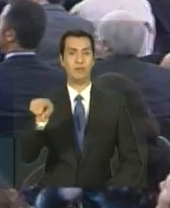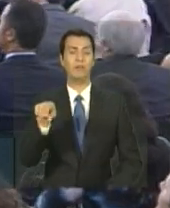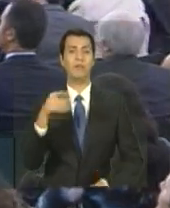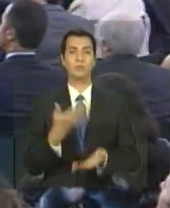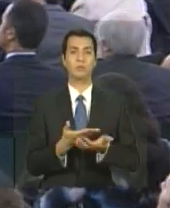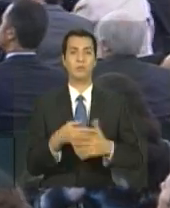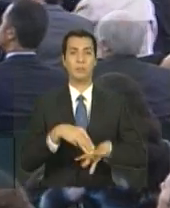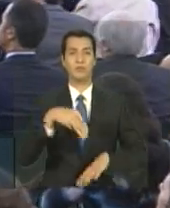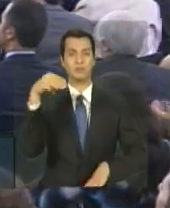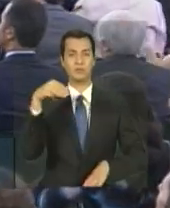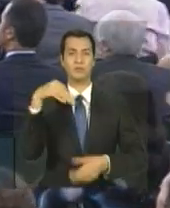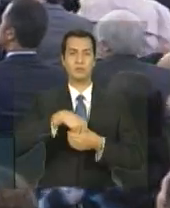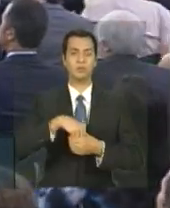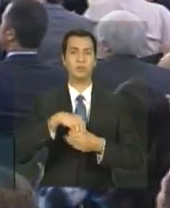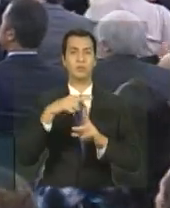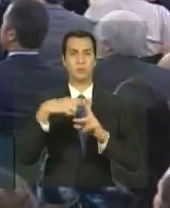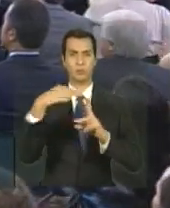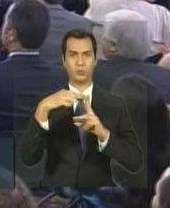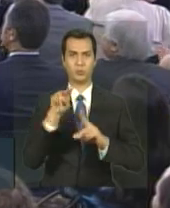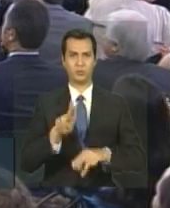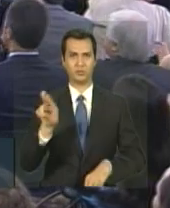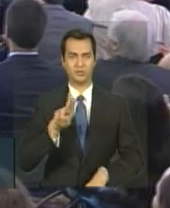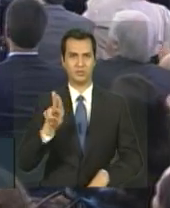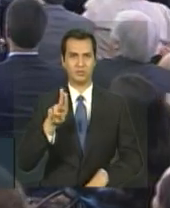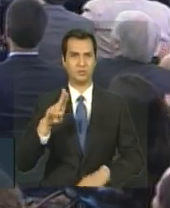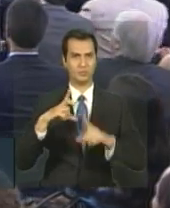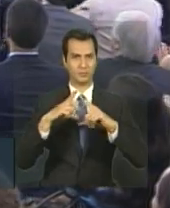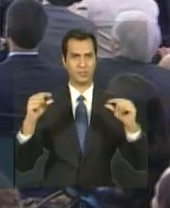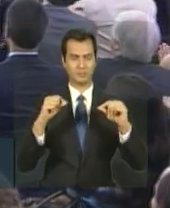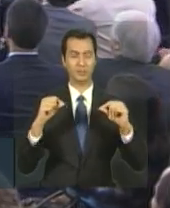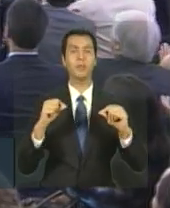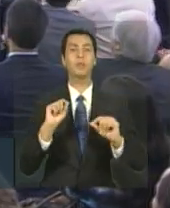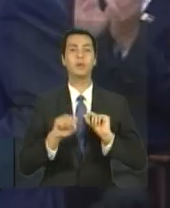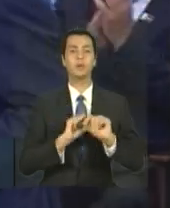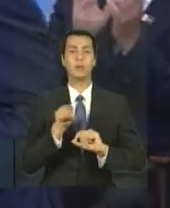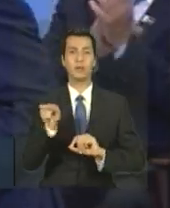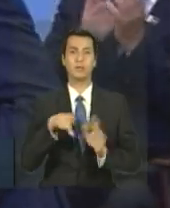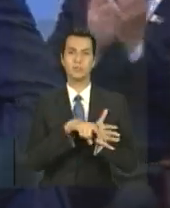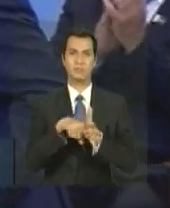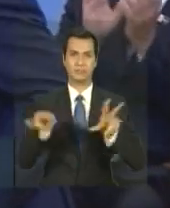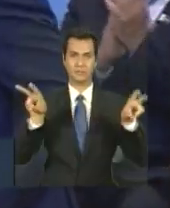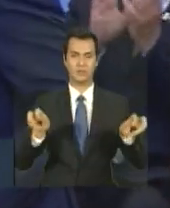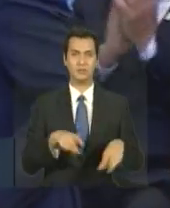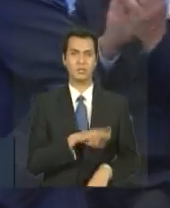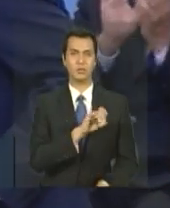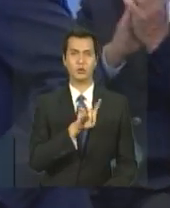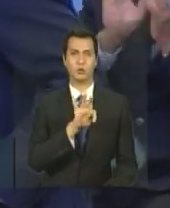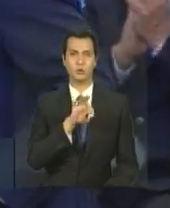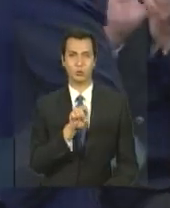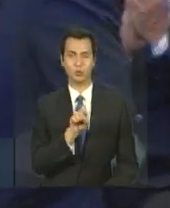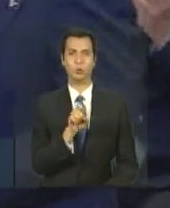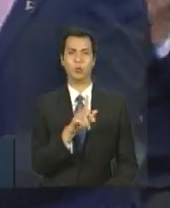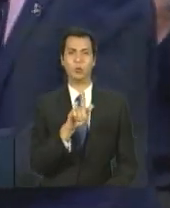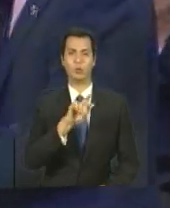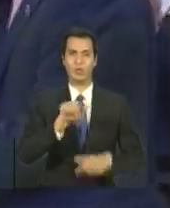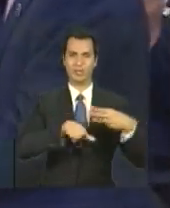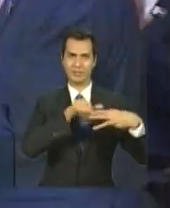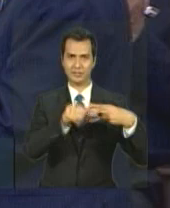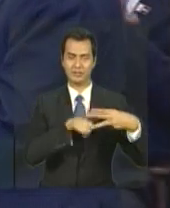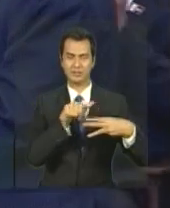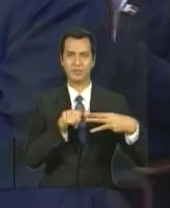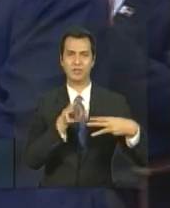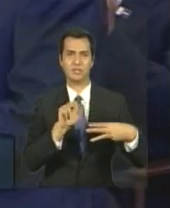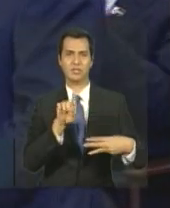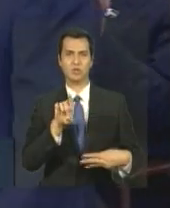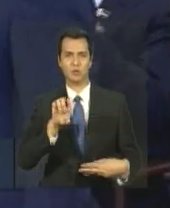da Universidade de Brasília e autora do trabalho Estudo Experimental de um Agregado Reciclado de Resíduo